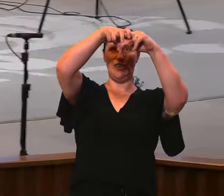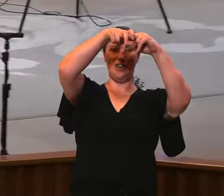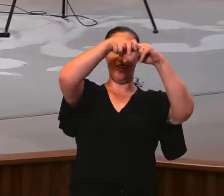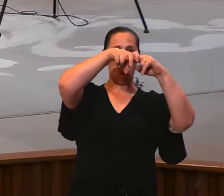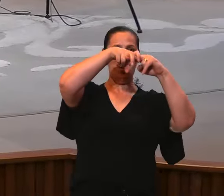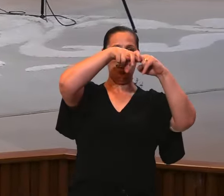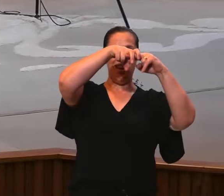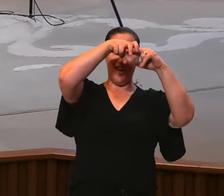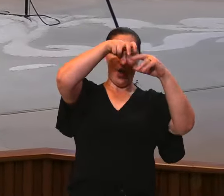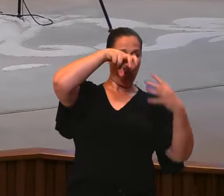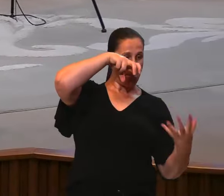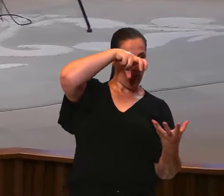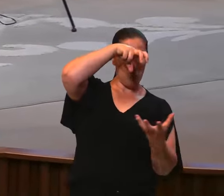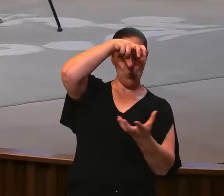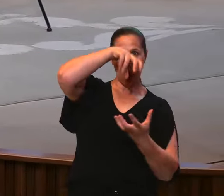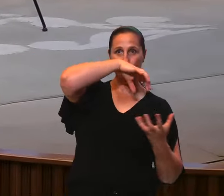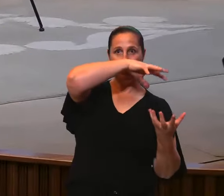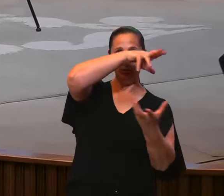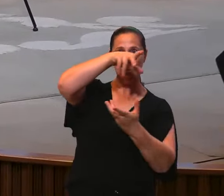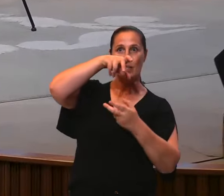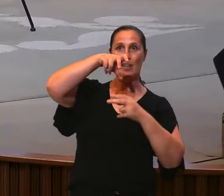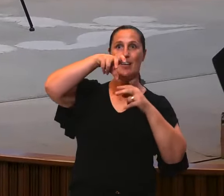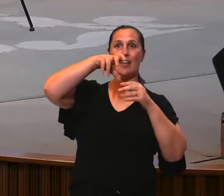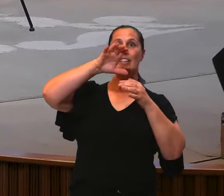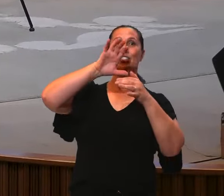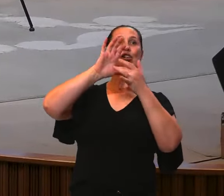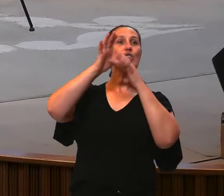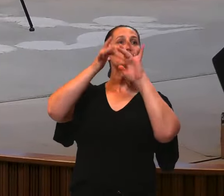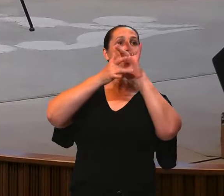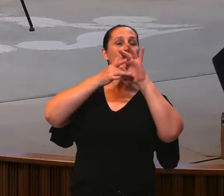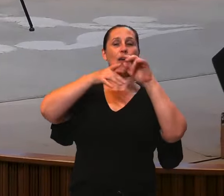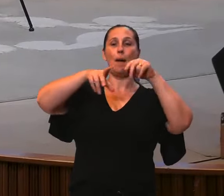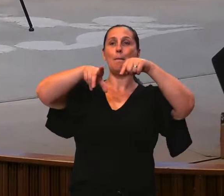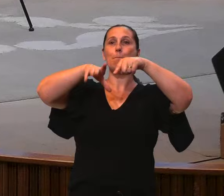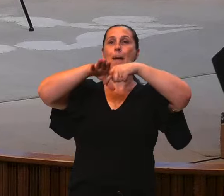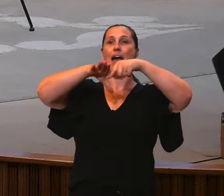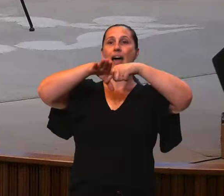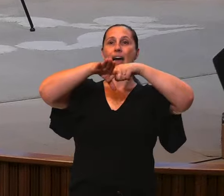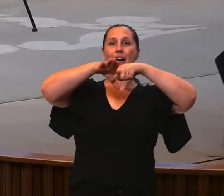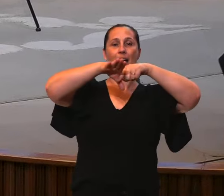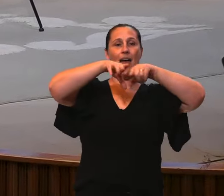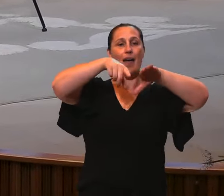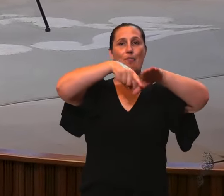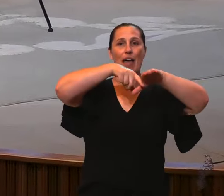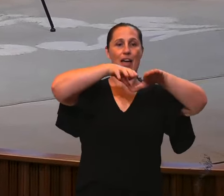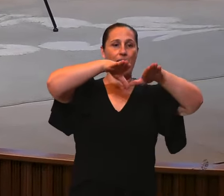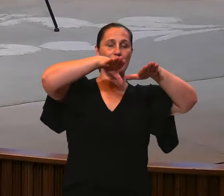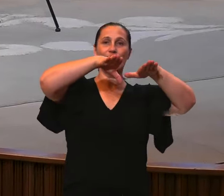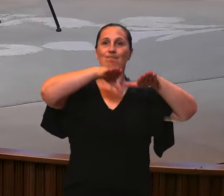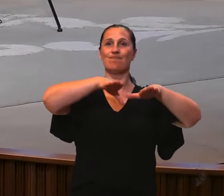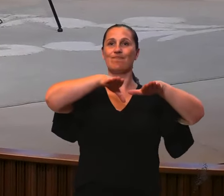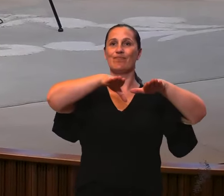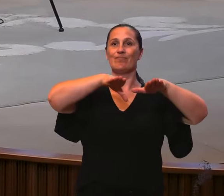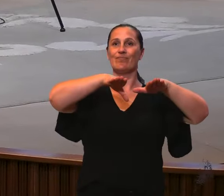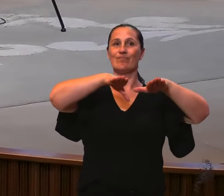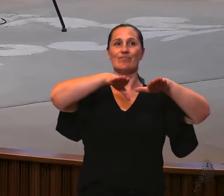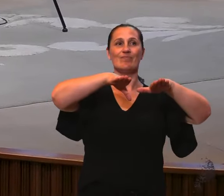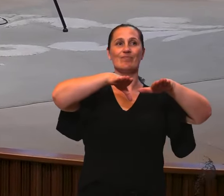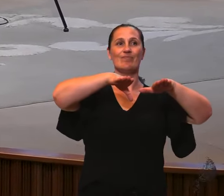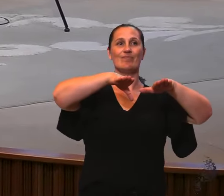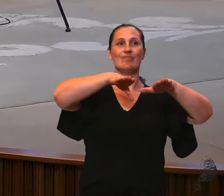demônios tudo está debaixo dos pés de Jesus escabelo dos pés de